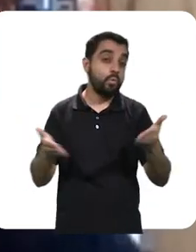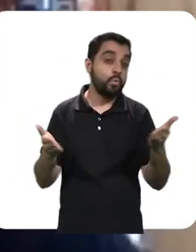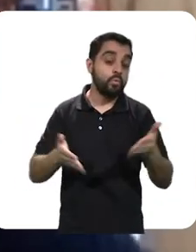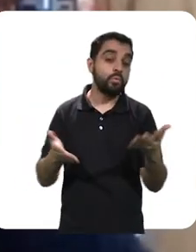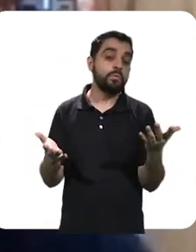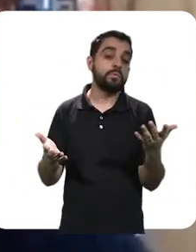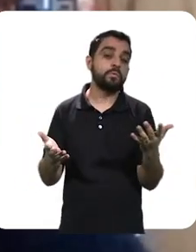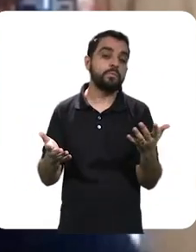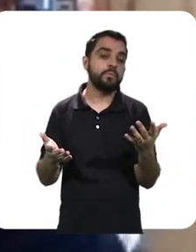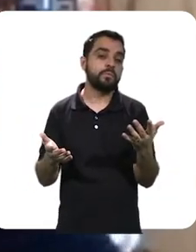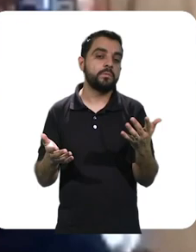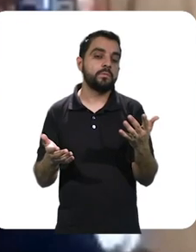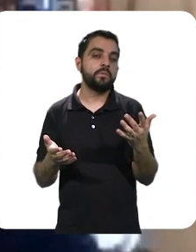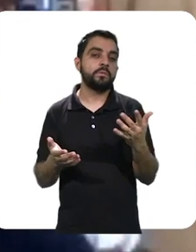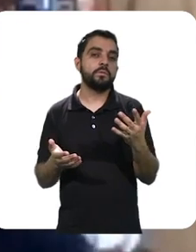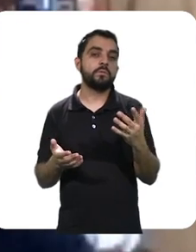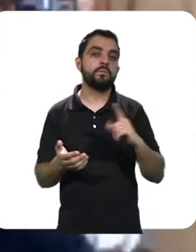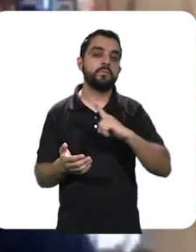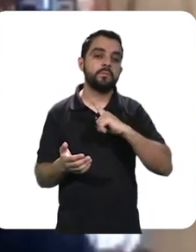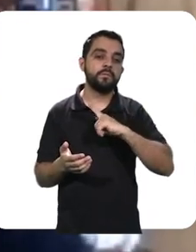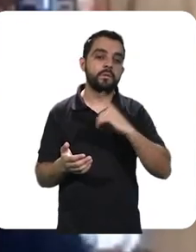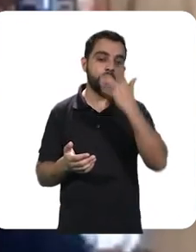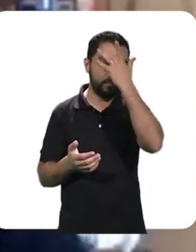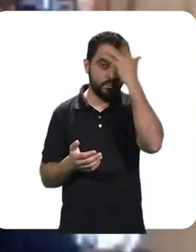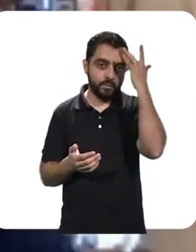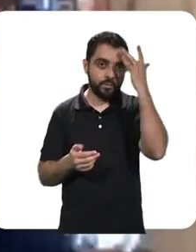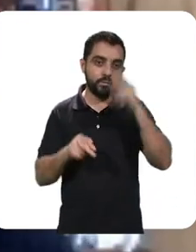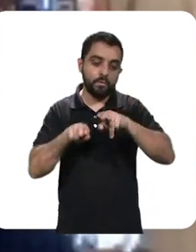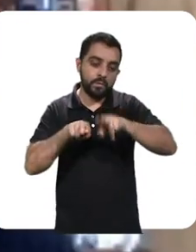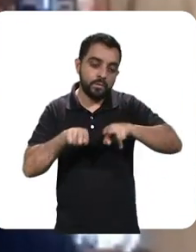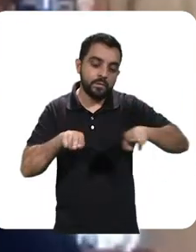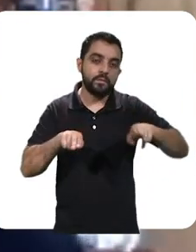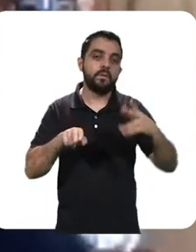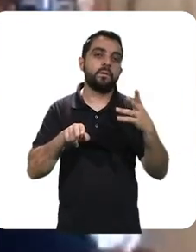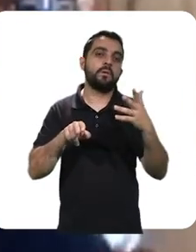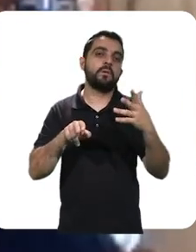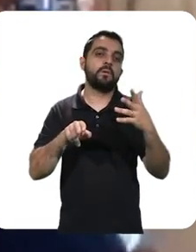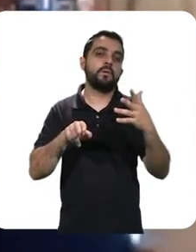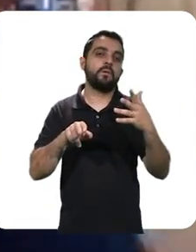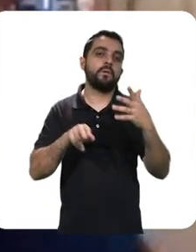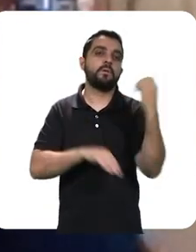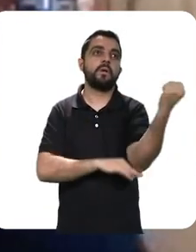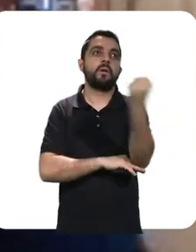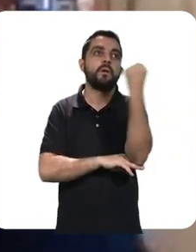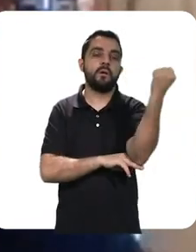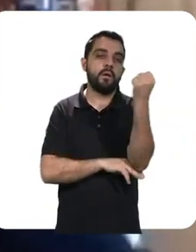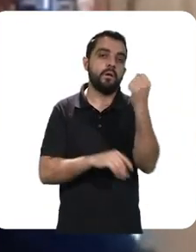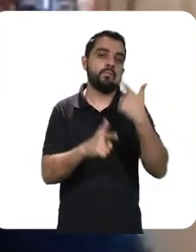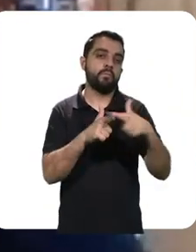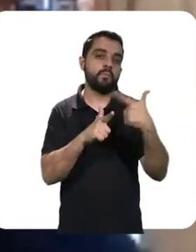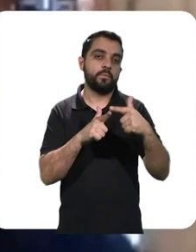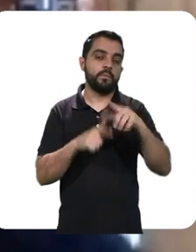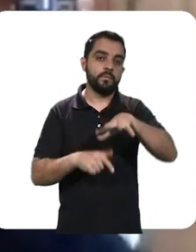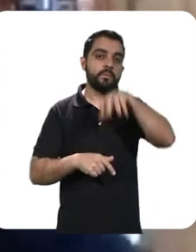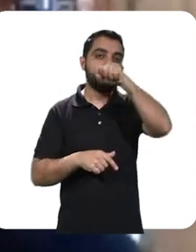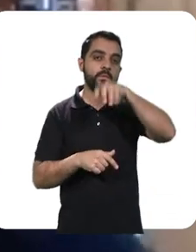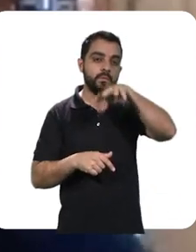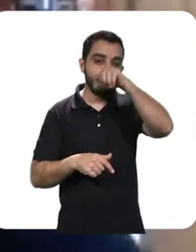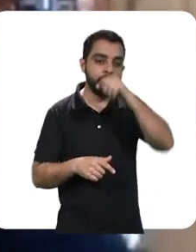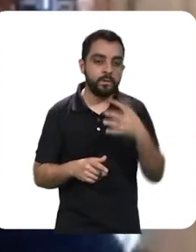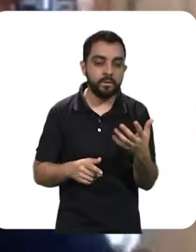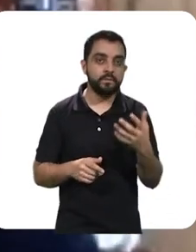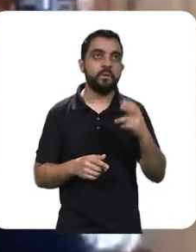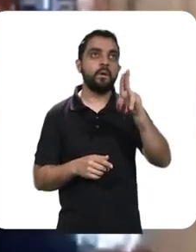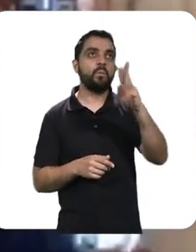que está acontecendo por internações por síndrome respiratória aguda grave, por ocupação de leito